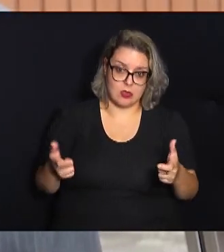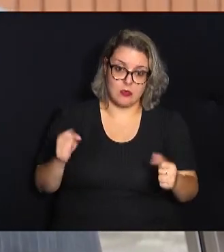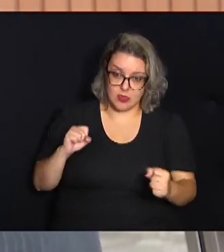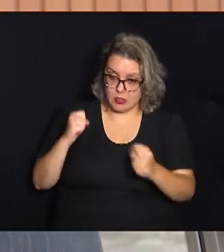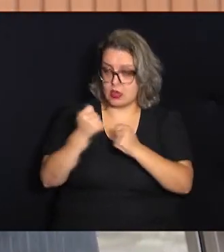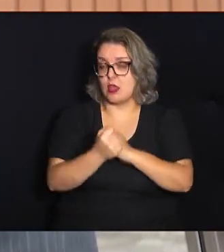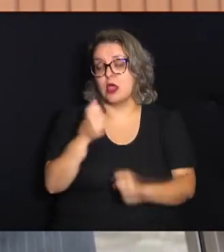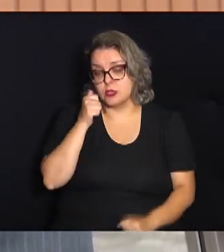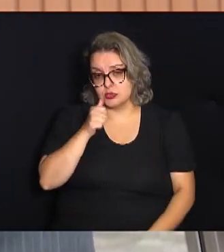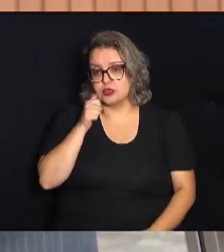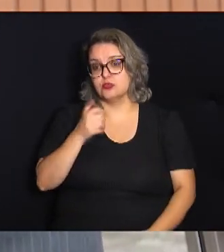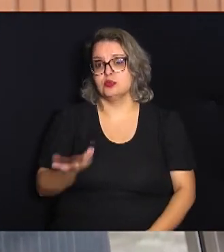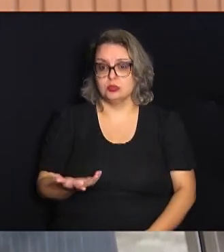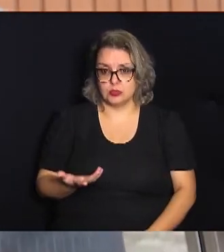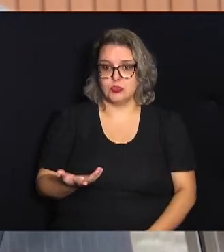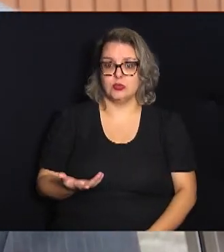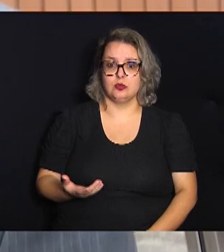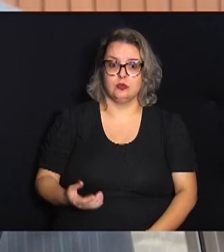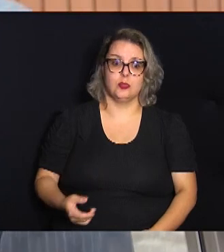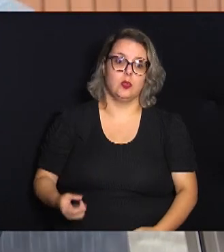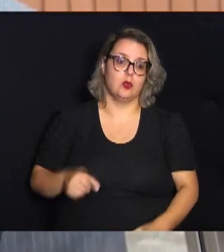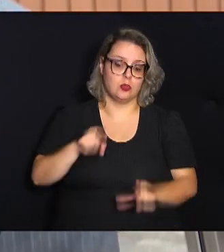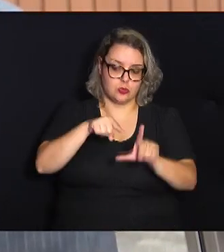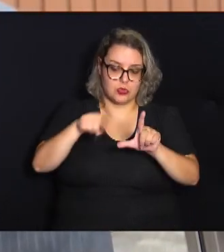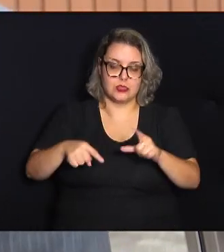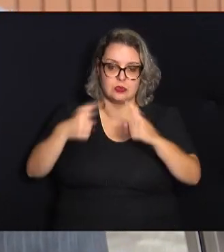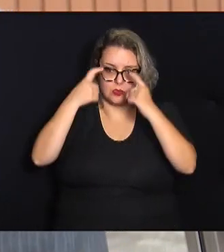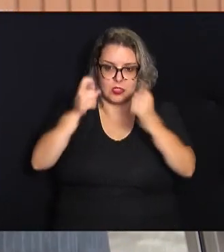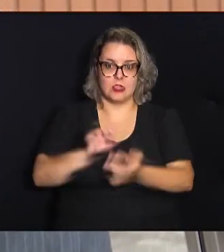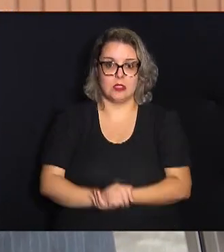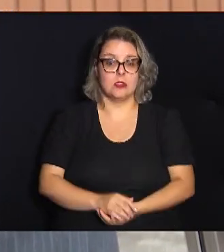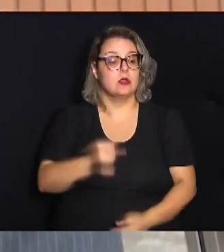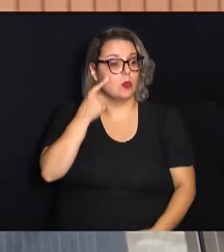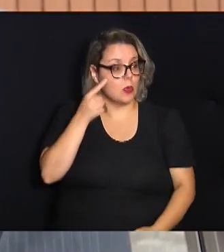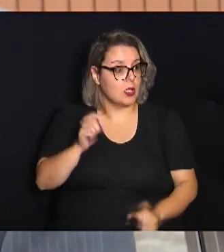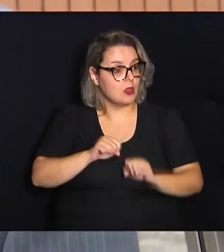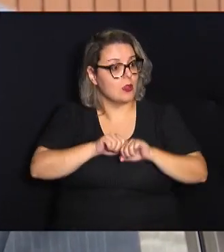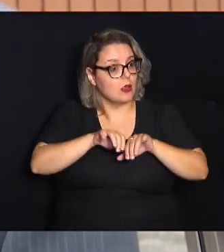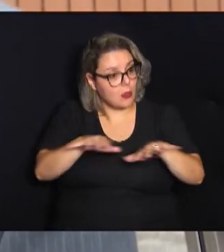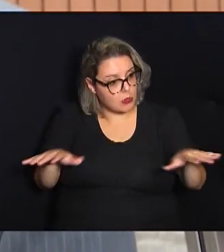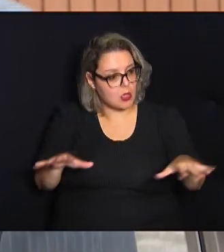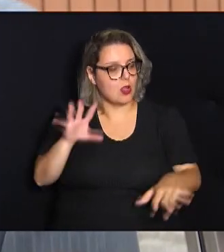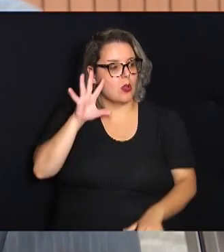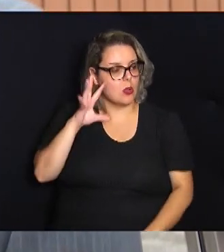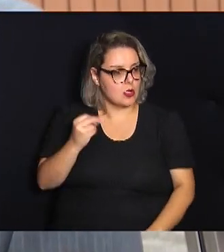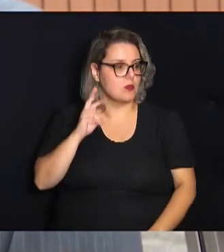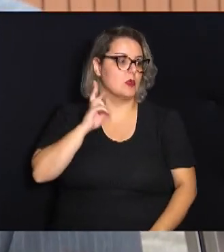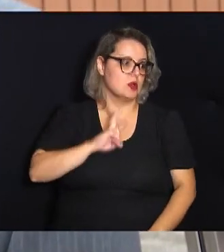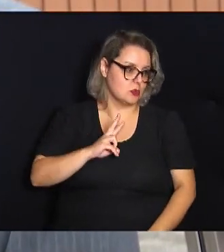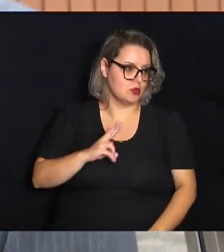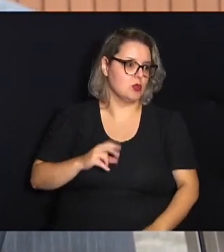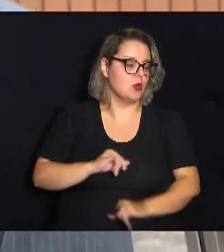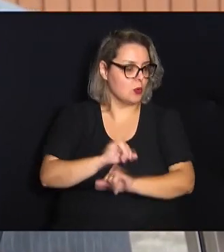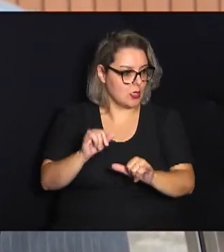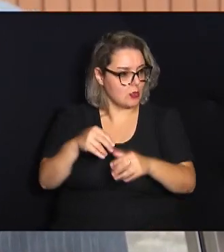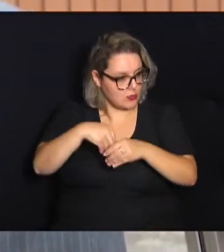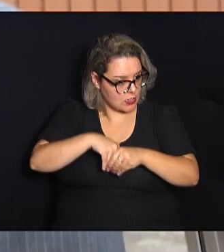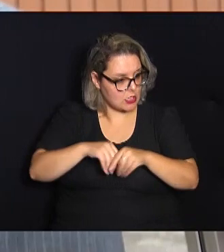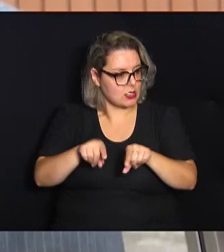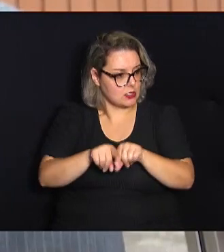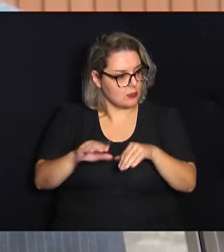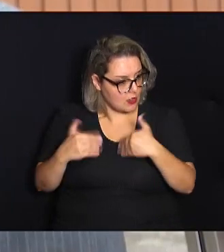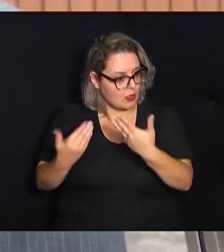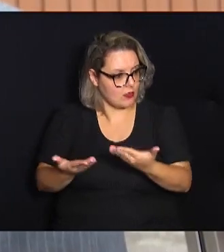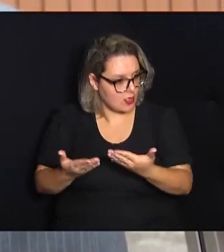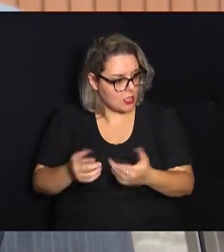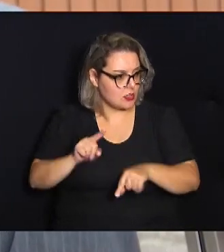às mulheres vítimas de violência. Bom, a ideia, então, é ampliar o conhecimento das vítimas com campanhas internas e externas e outras